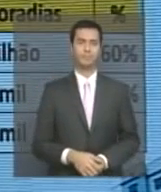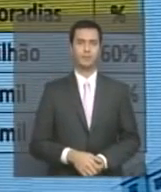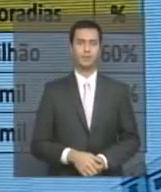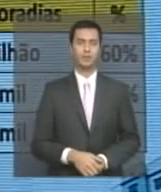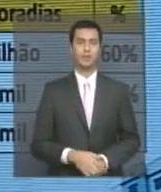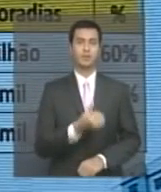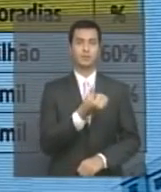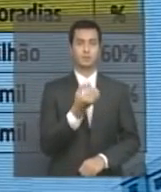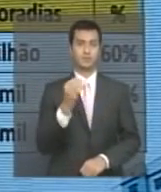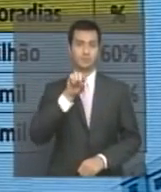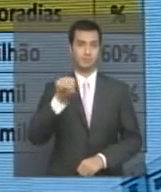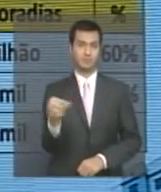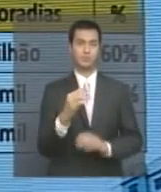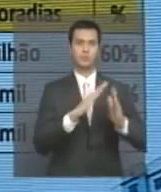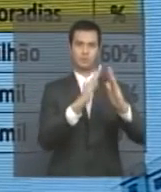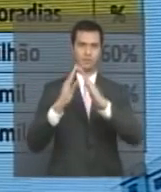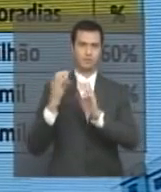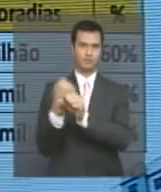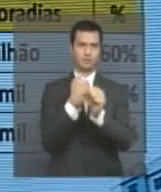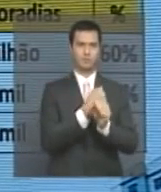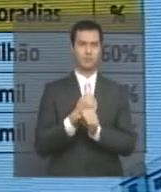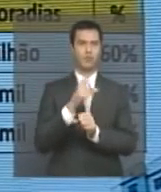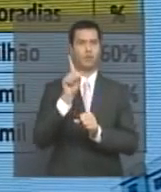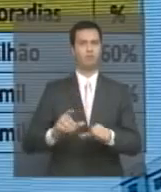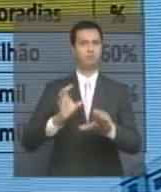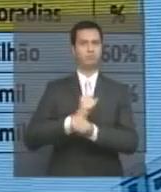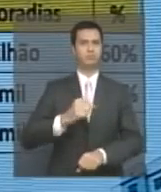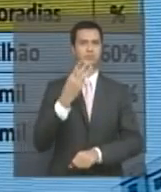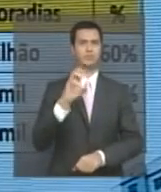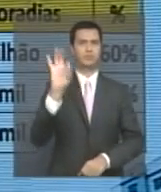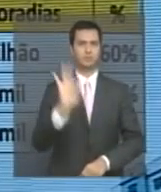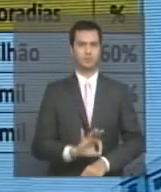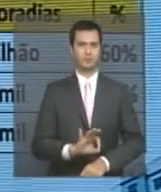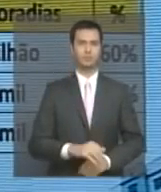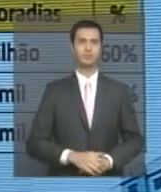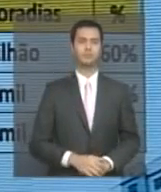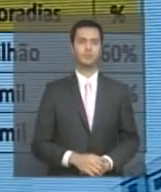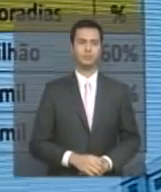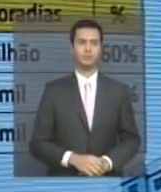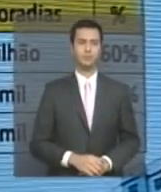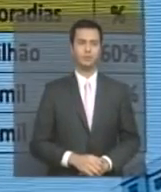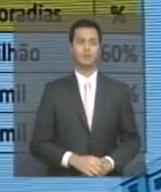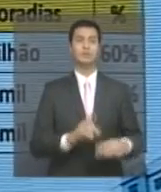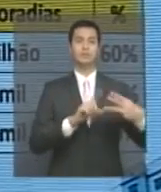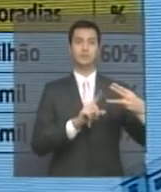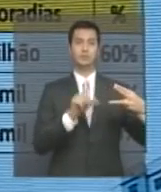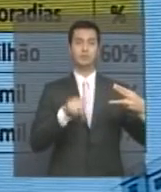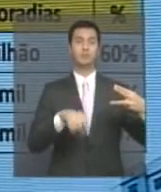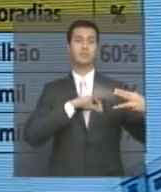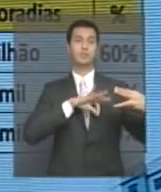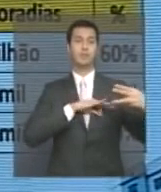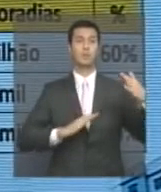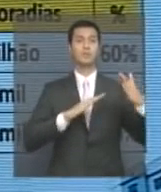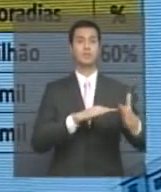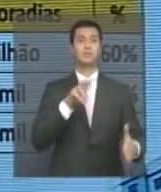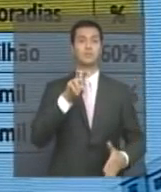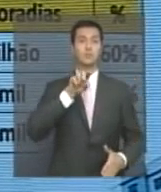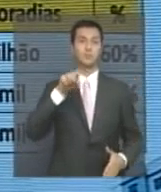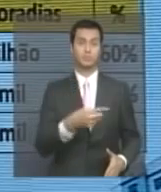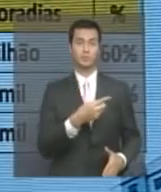moradias, representando 30% do total. E a faixa 3, até R$ 5.000, meta de